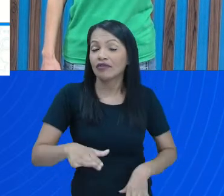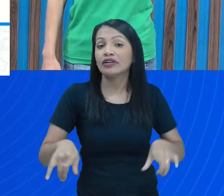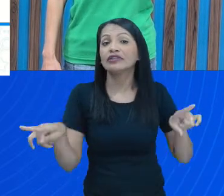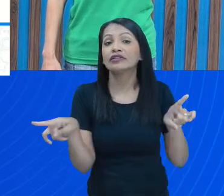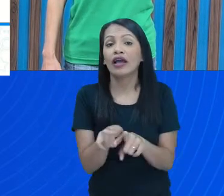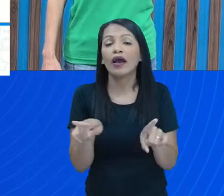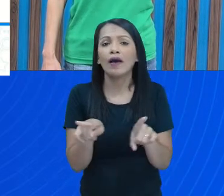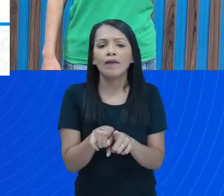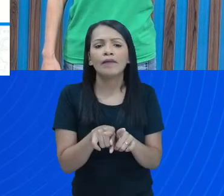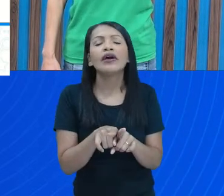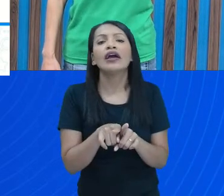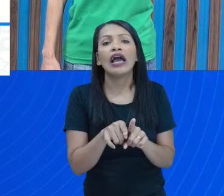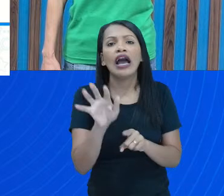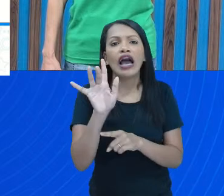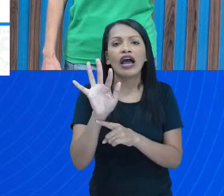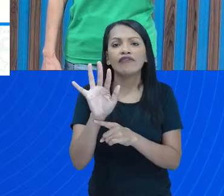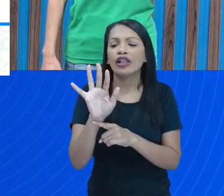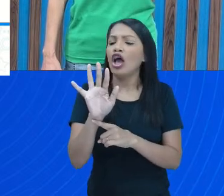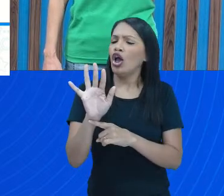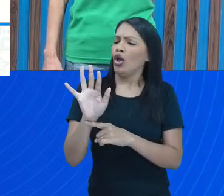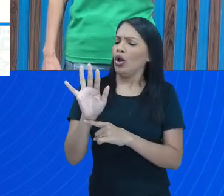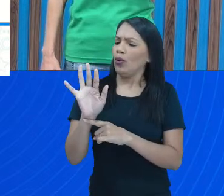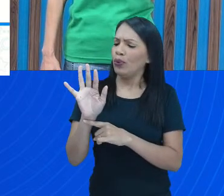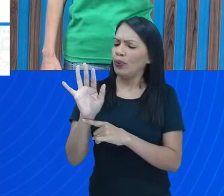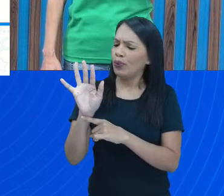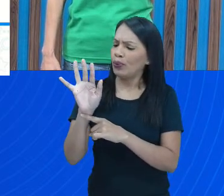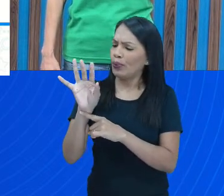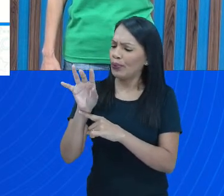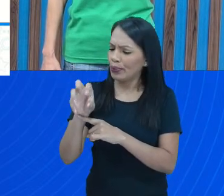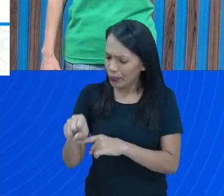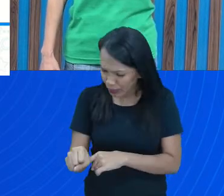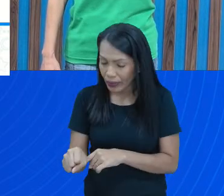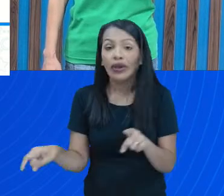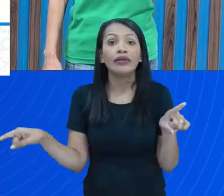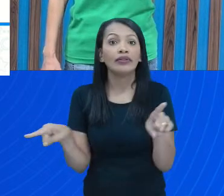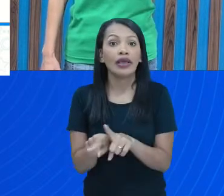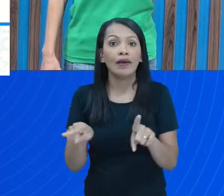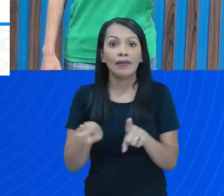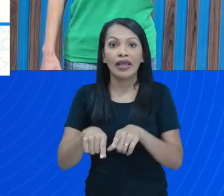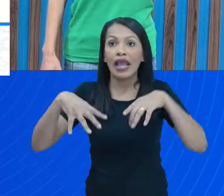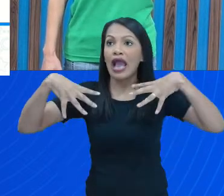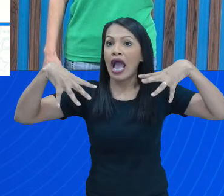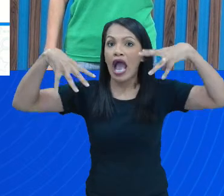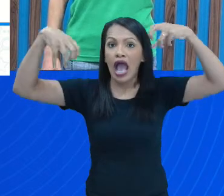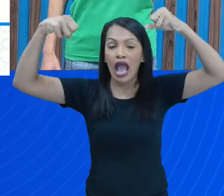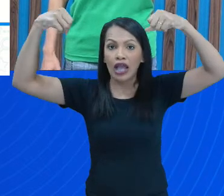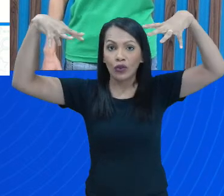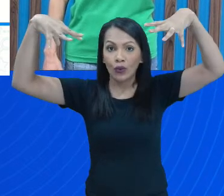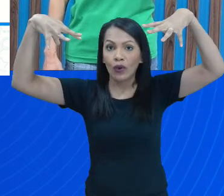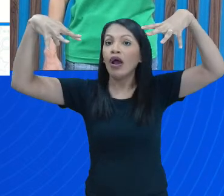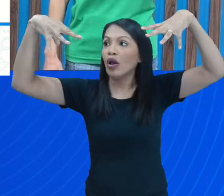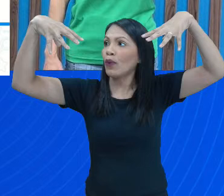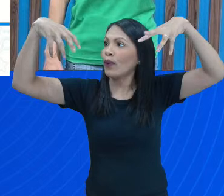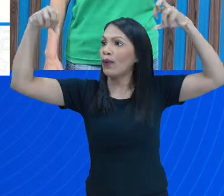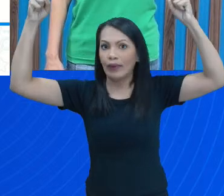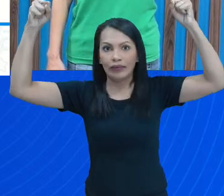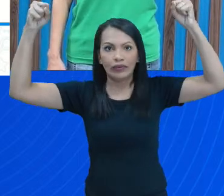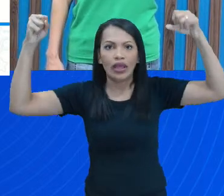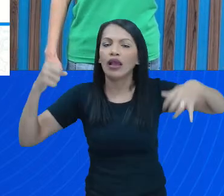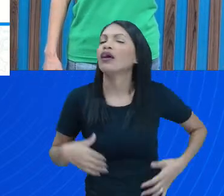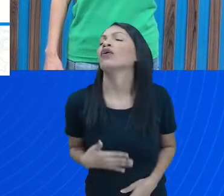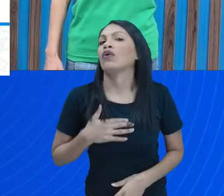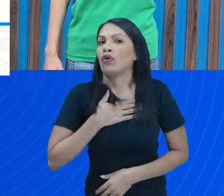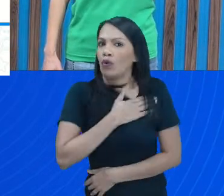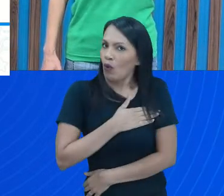as velas e as luzes, não é? Ele gosta muito de aprontar. Todo mundo já conhece o